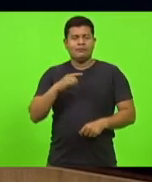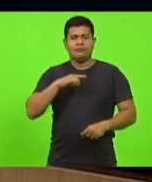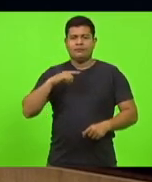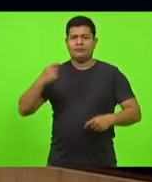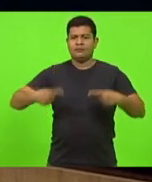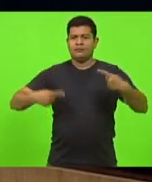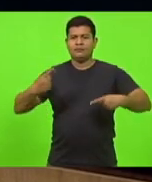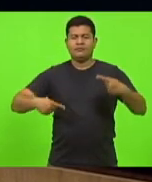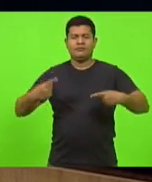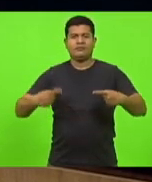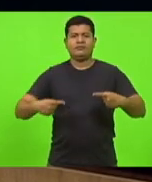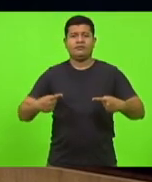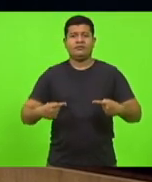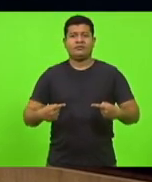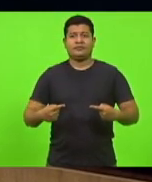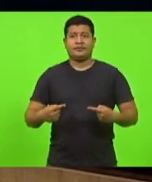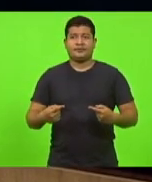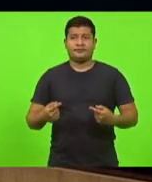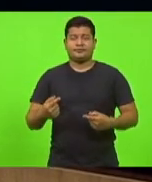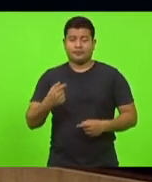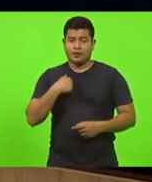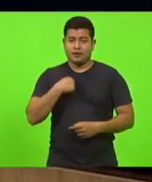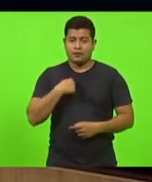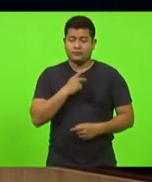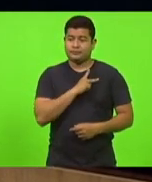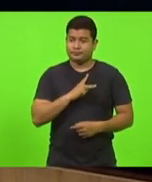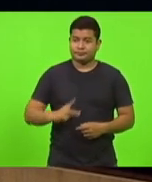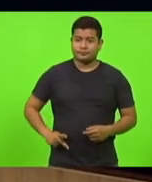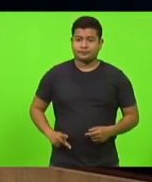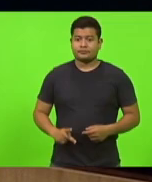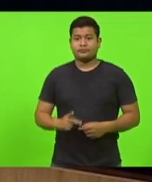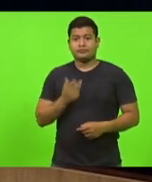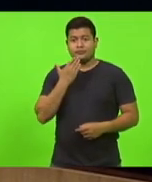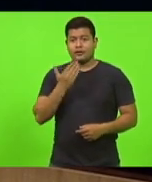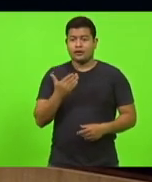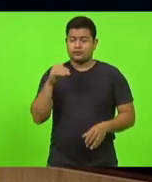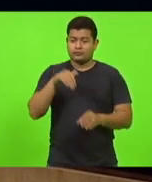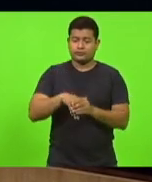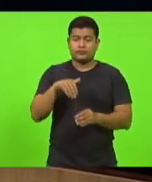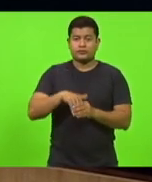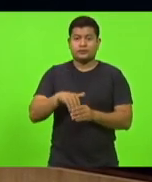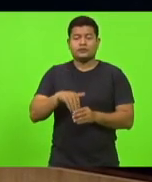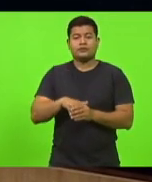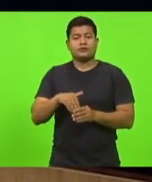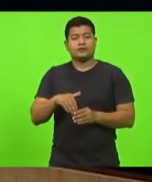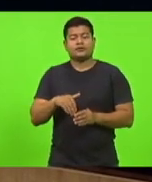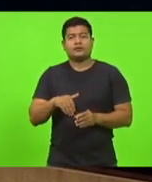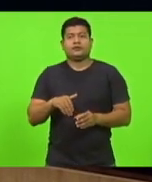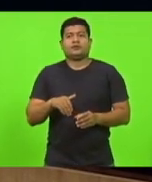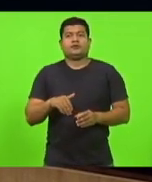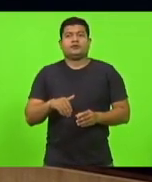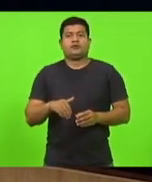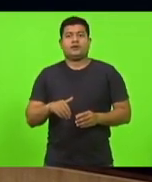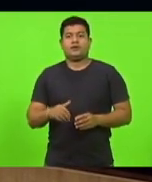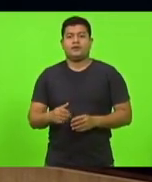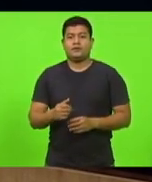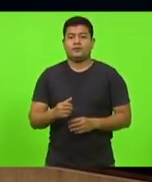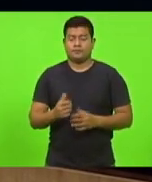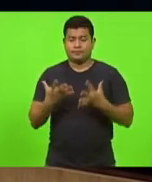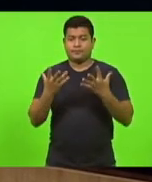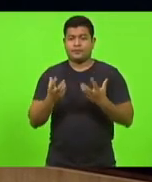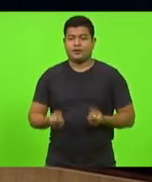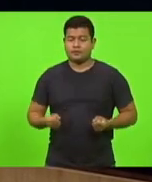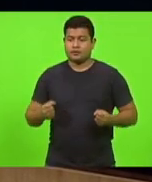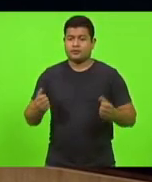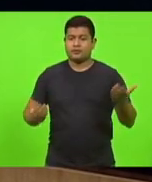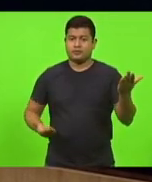E, nesse sentido, senhor presidente, meu voto e a nossa recomendação também de bancada pelo voto favorável